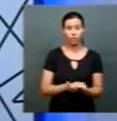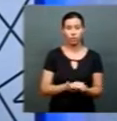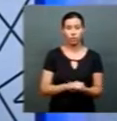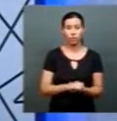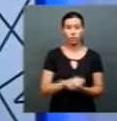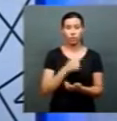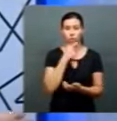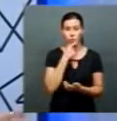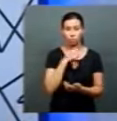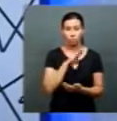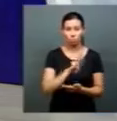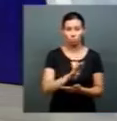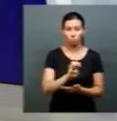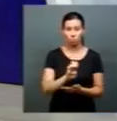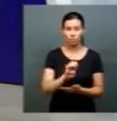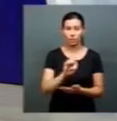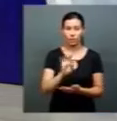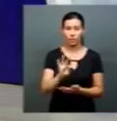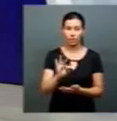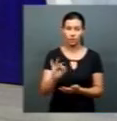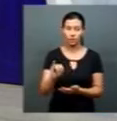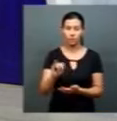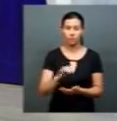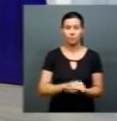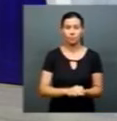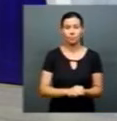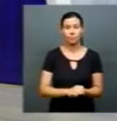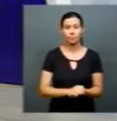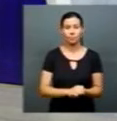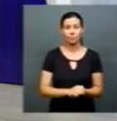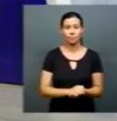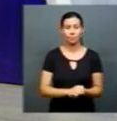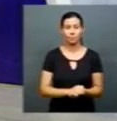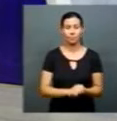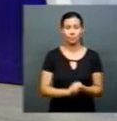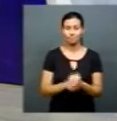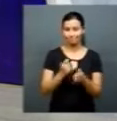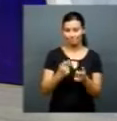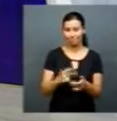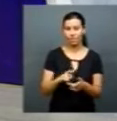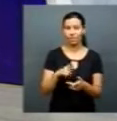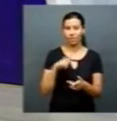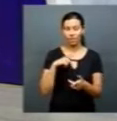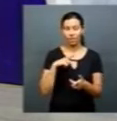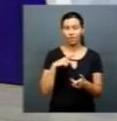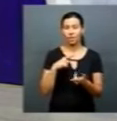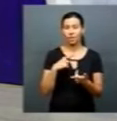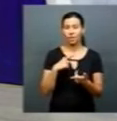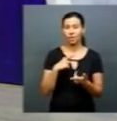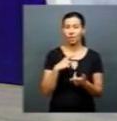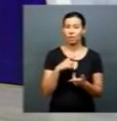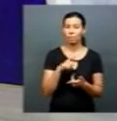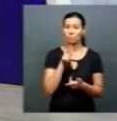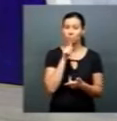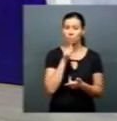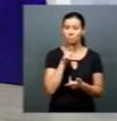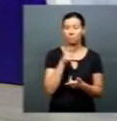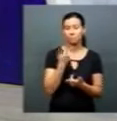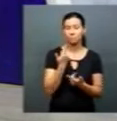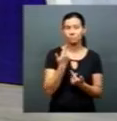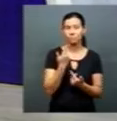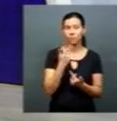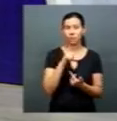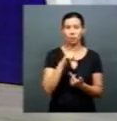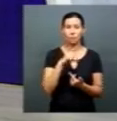o Betting, né? Eu ia comentar, né? O Panda, né? Porque ele é o apelido que o Panda comentou, é com relação a não mais do que Minas,